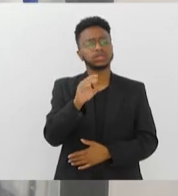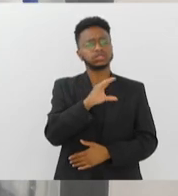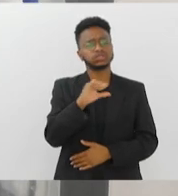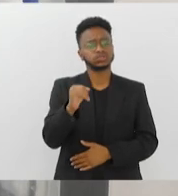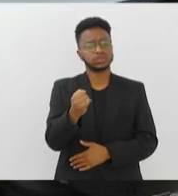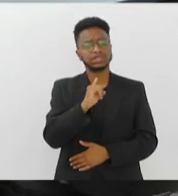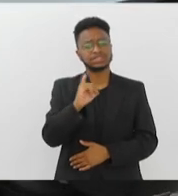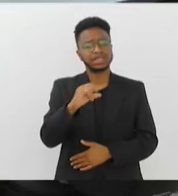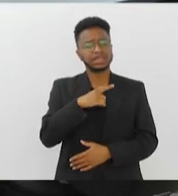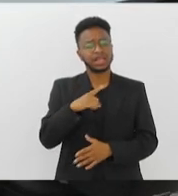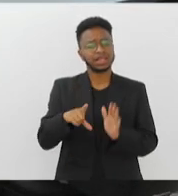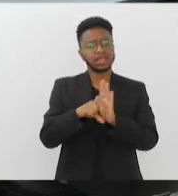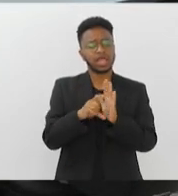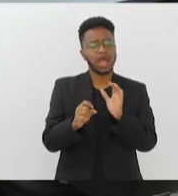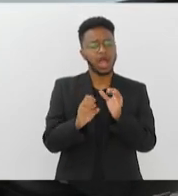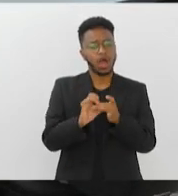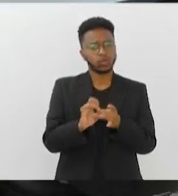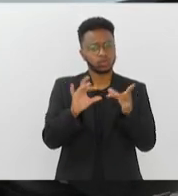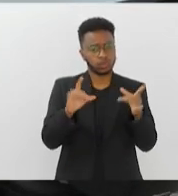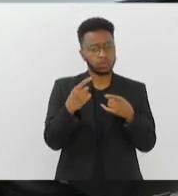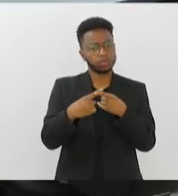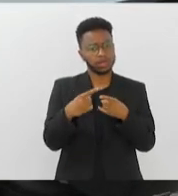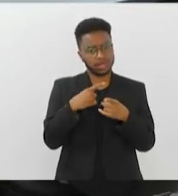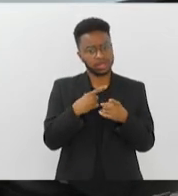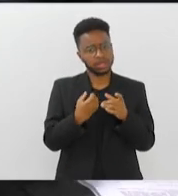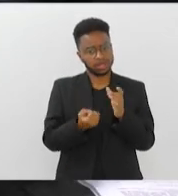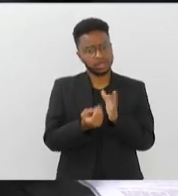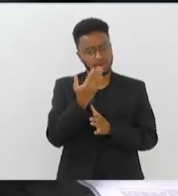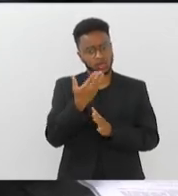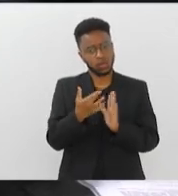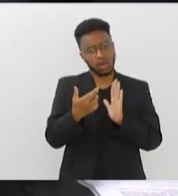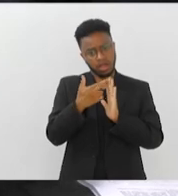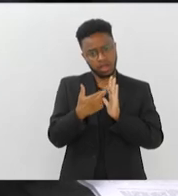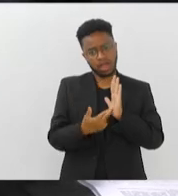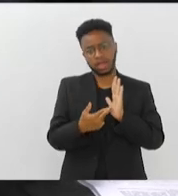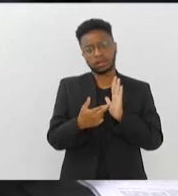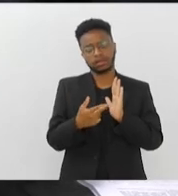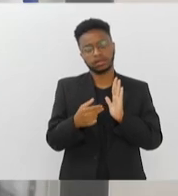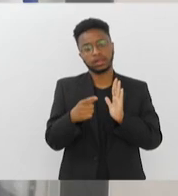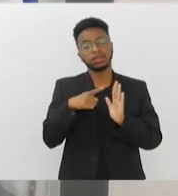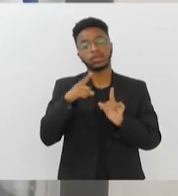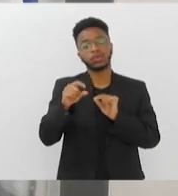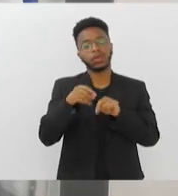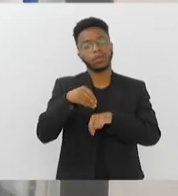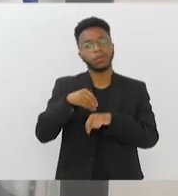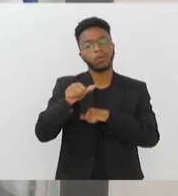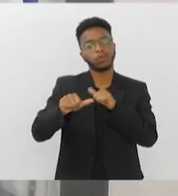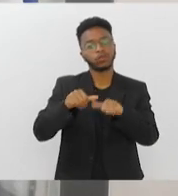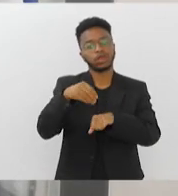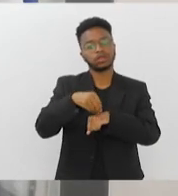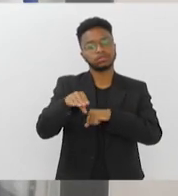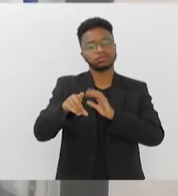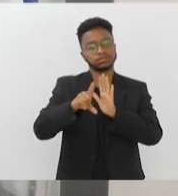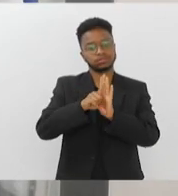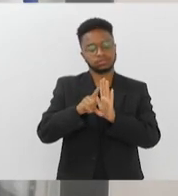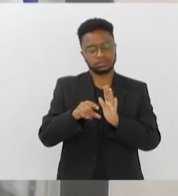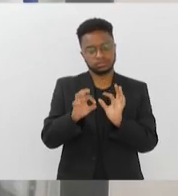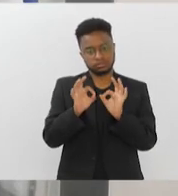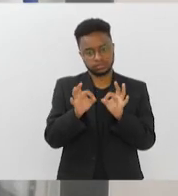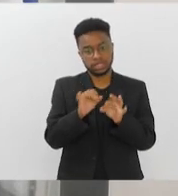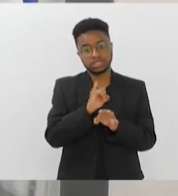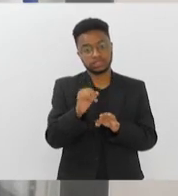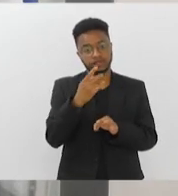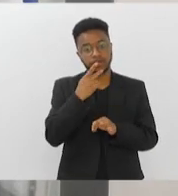leis autorizativas? A gente criou uma jurisprudência nossa. Dizendo que seriam indicações legislativas quando se trata